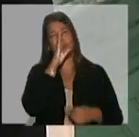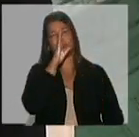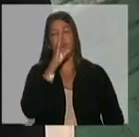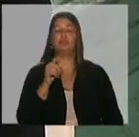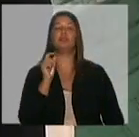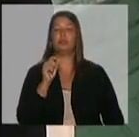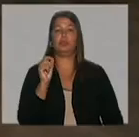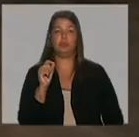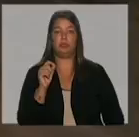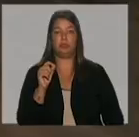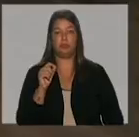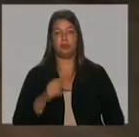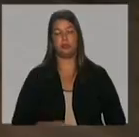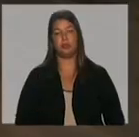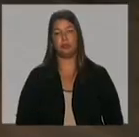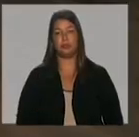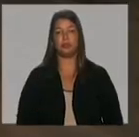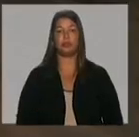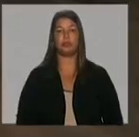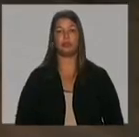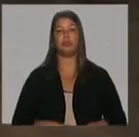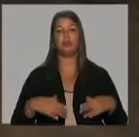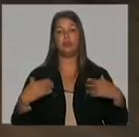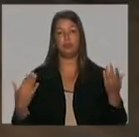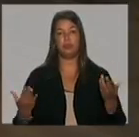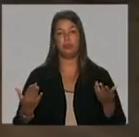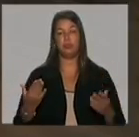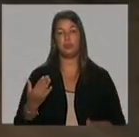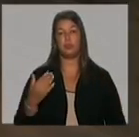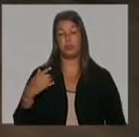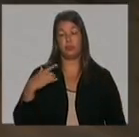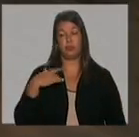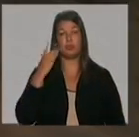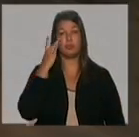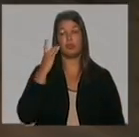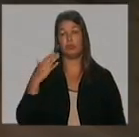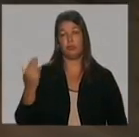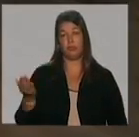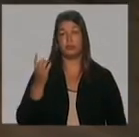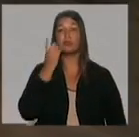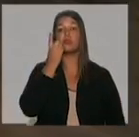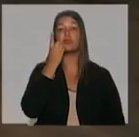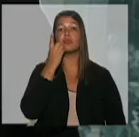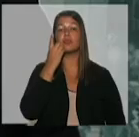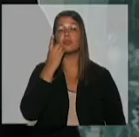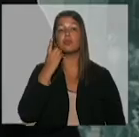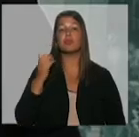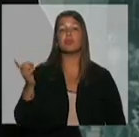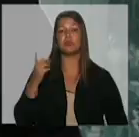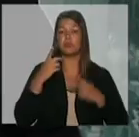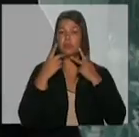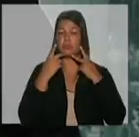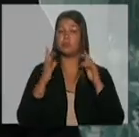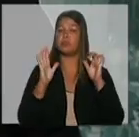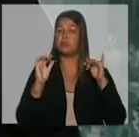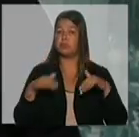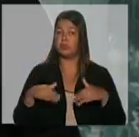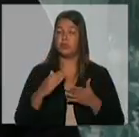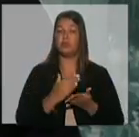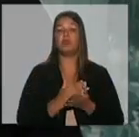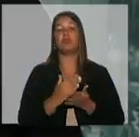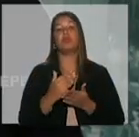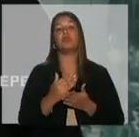indústria naval? Então, Fernanda, eu acho que o deputado Milton Rangel, ele colocou bem no início, quando ele disse